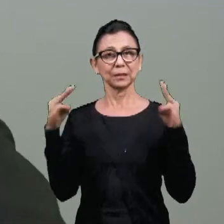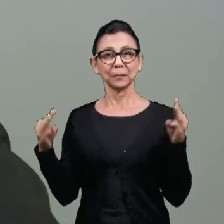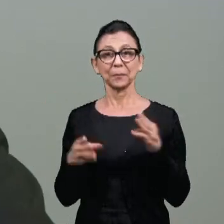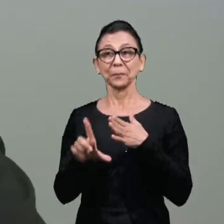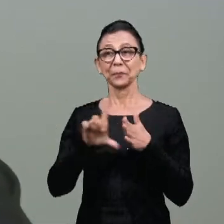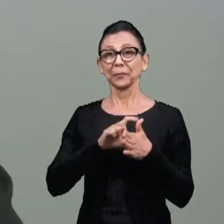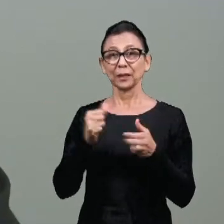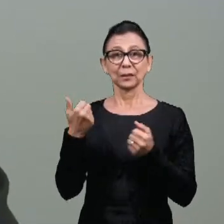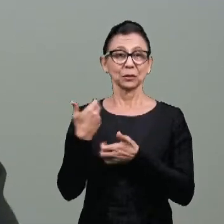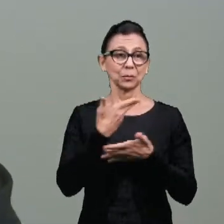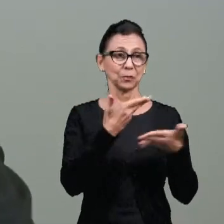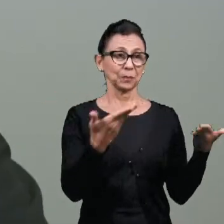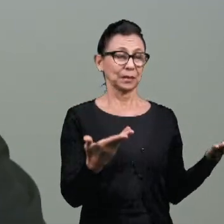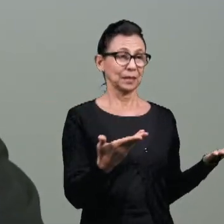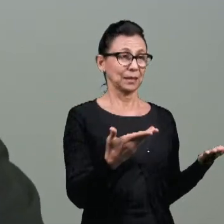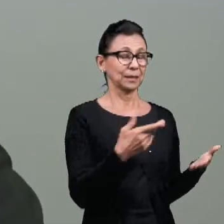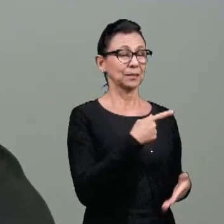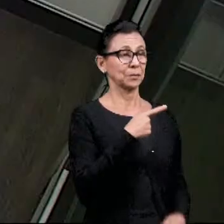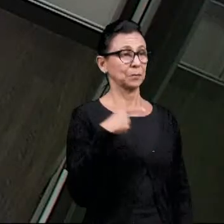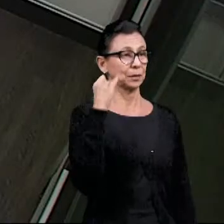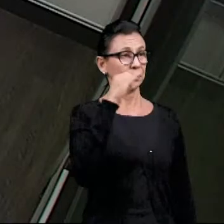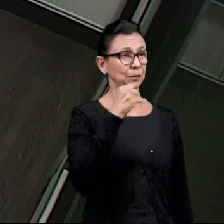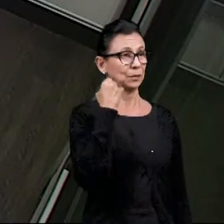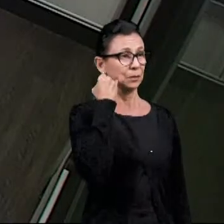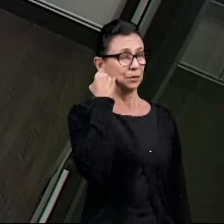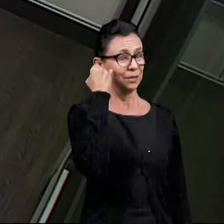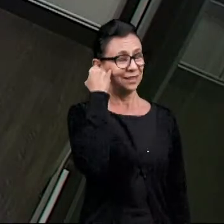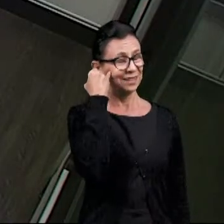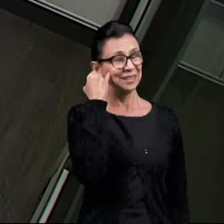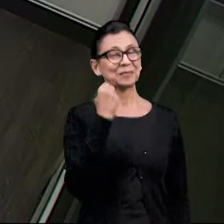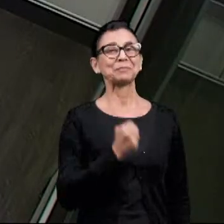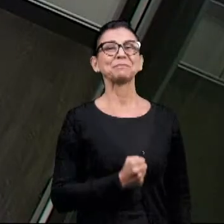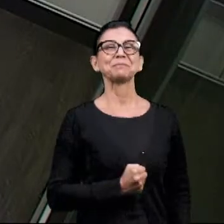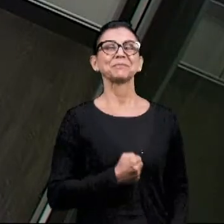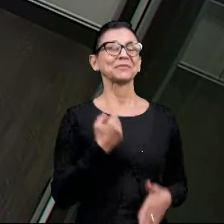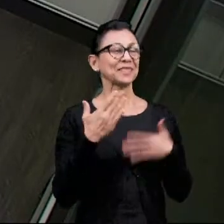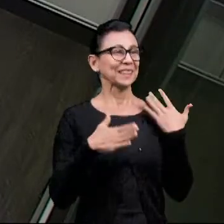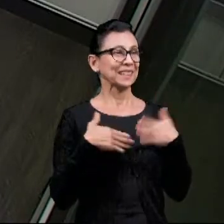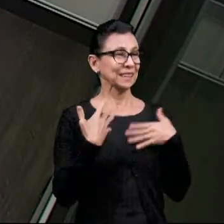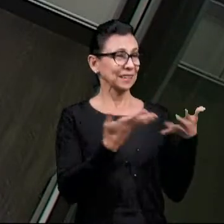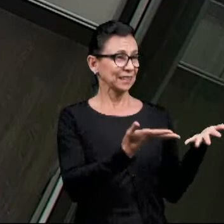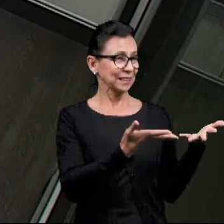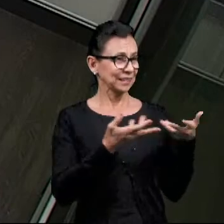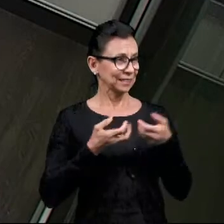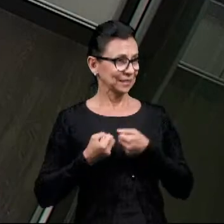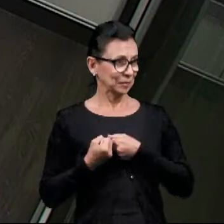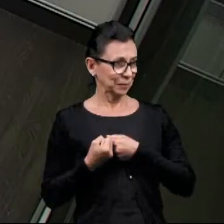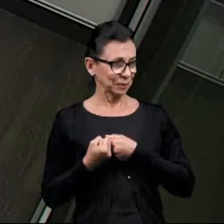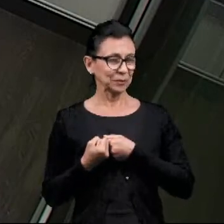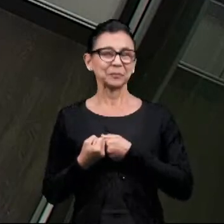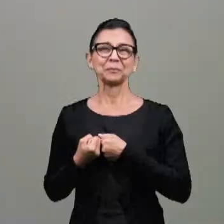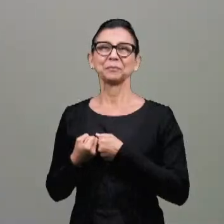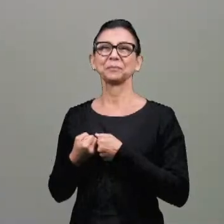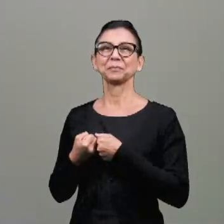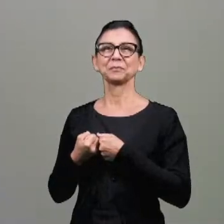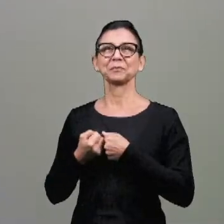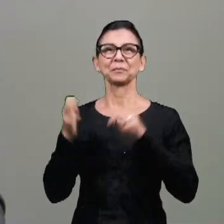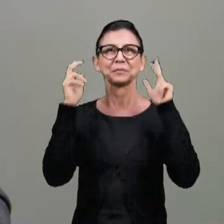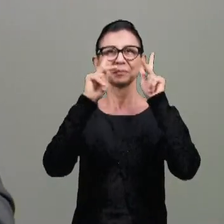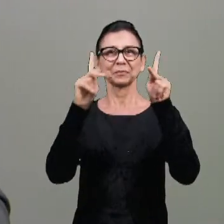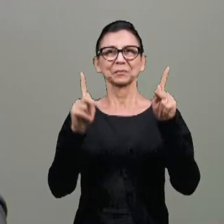pastor Josias Júnior, que já está presente. Pastor Josias, alegria recebê-lo aqui na nossa bancada. Pai do Senhor. Pai do